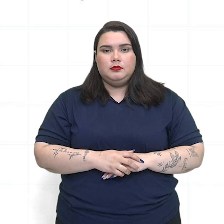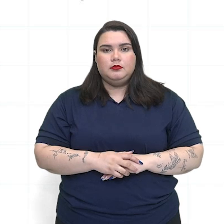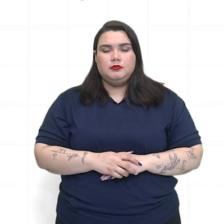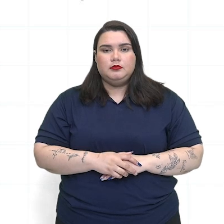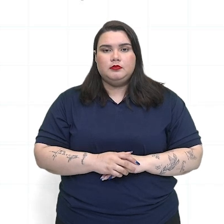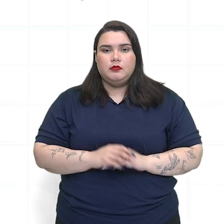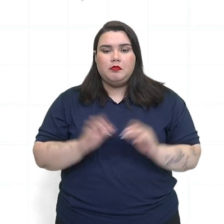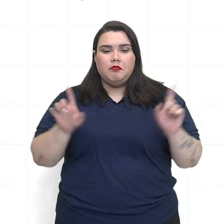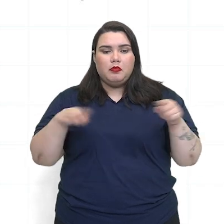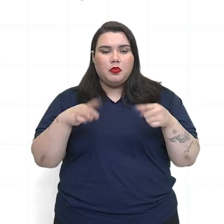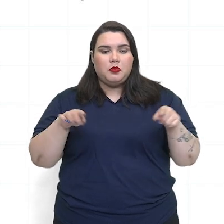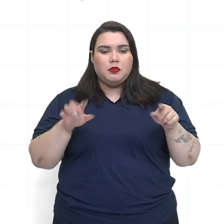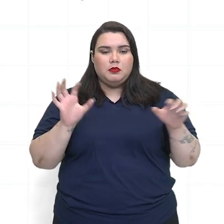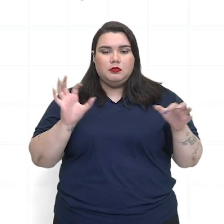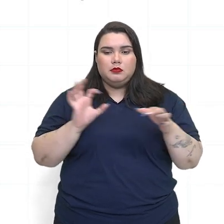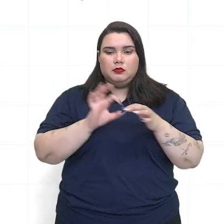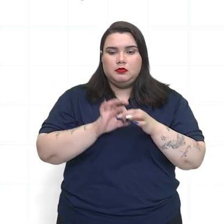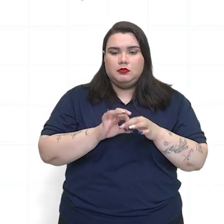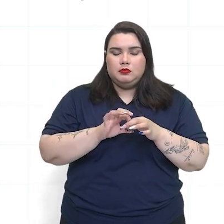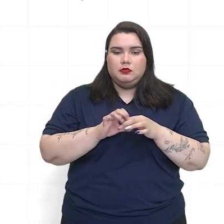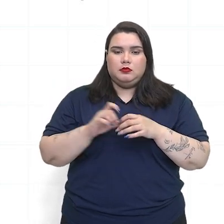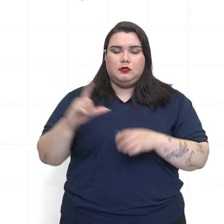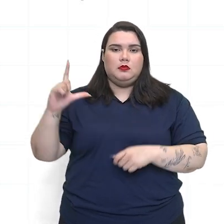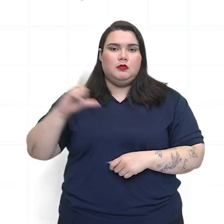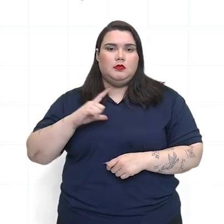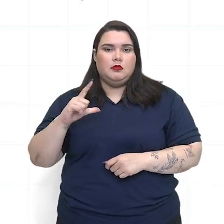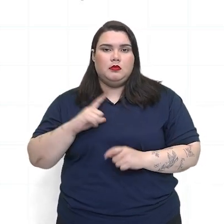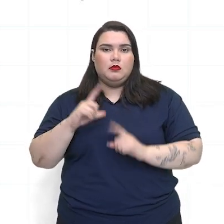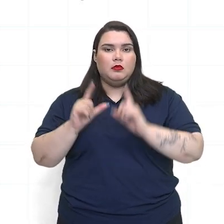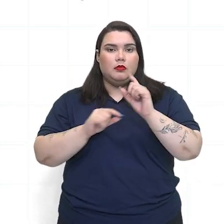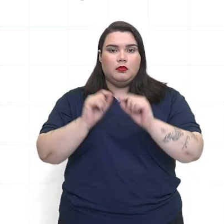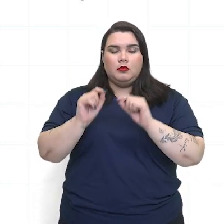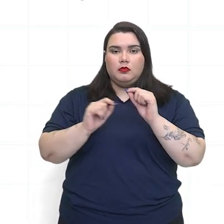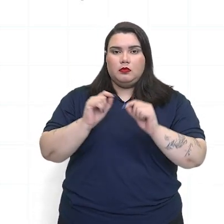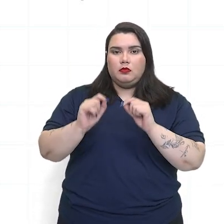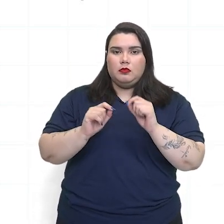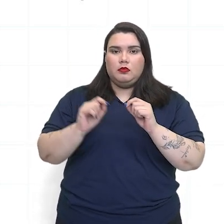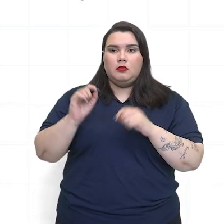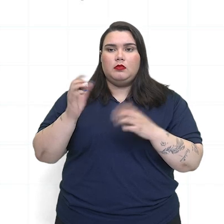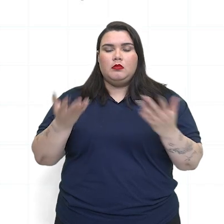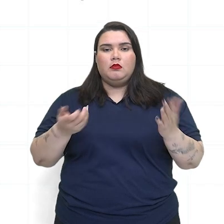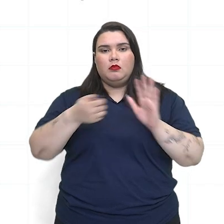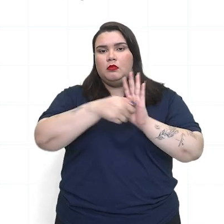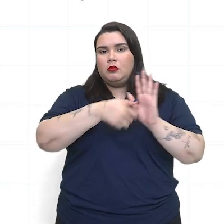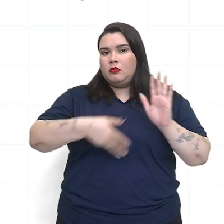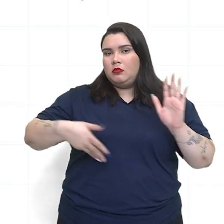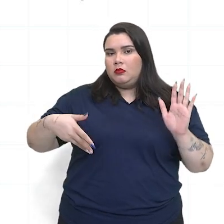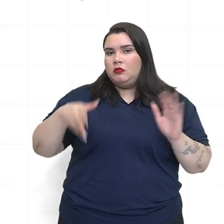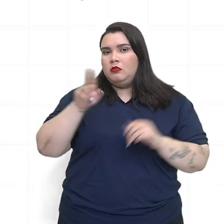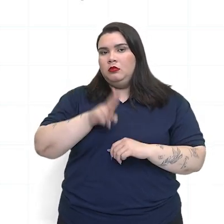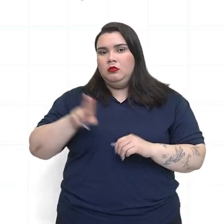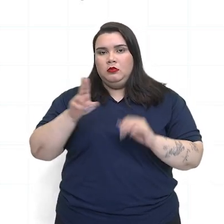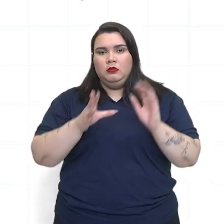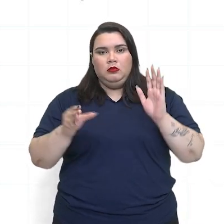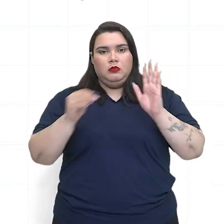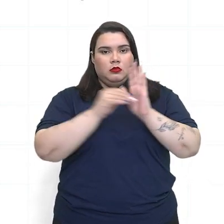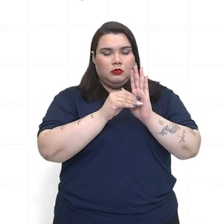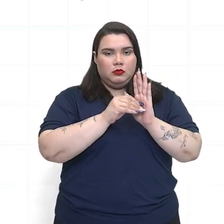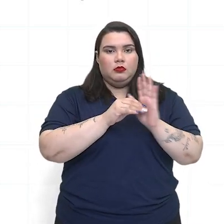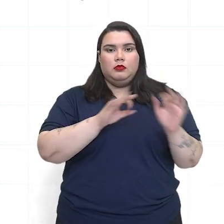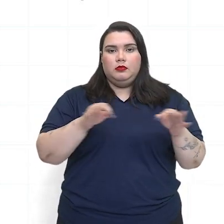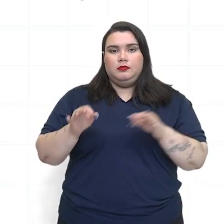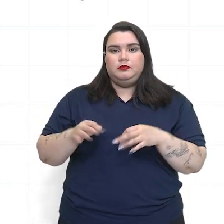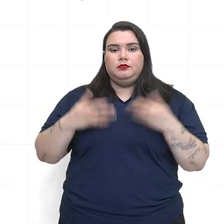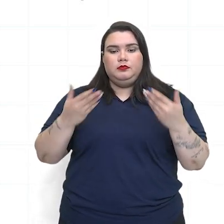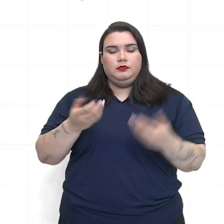vamos ter musicalidade, né? Vamos ter as figuras de linguagem, né? Então,